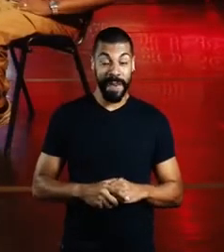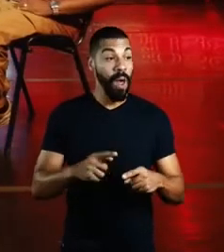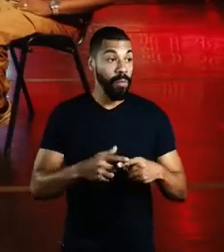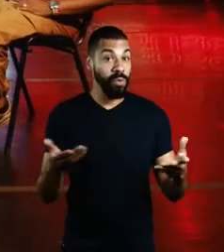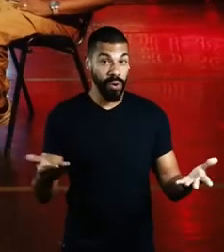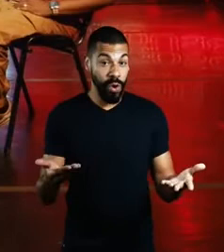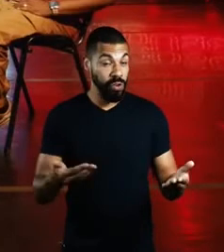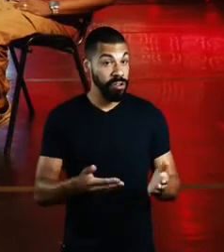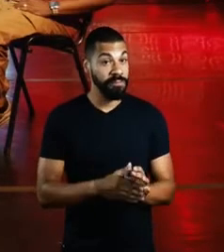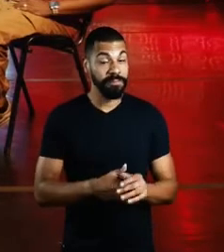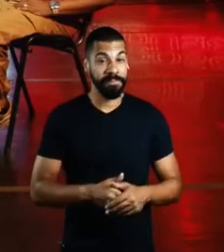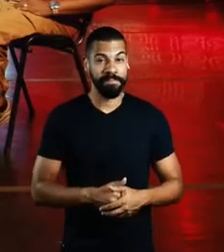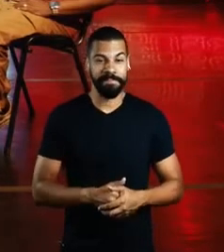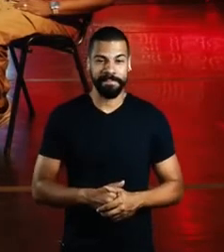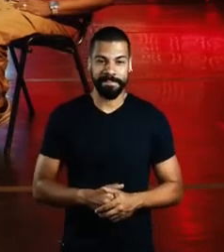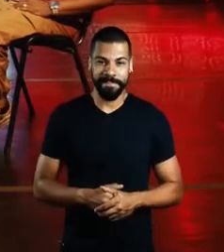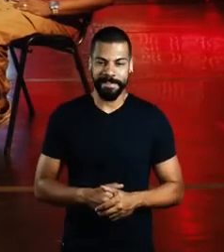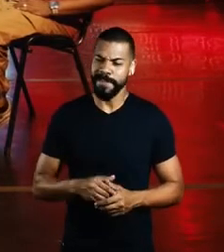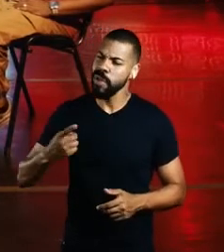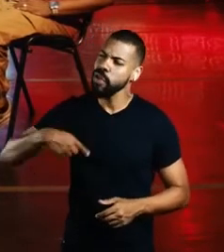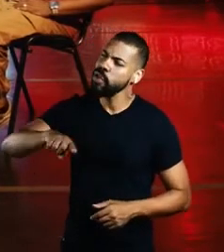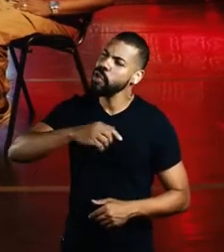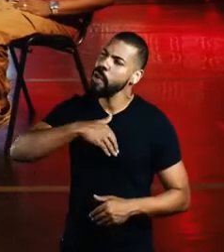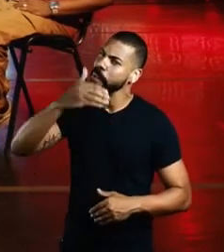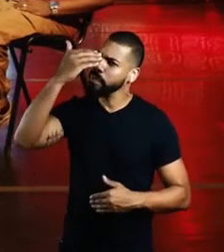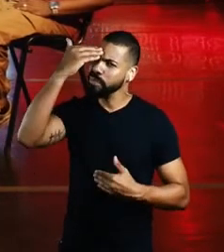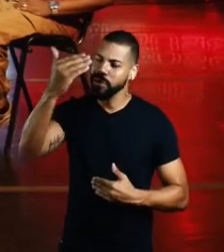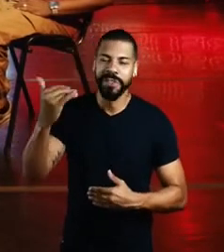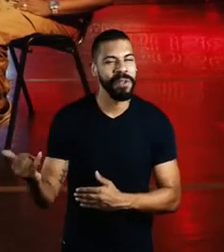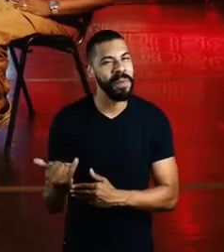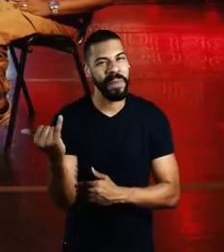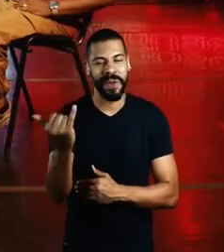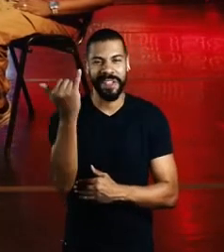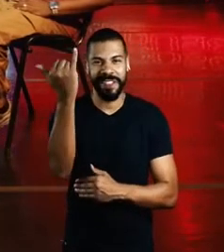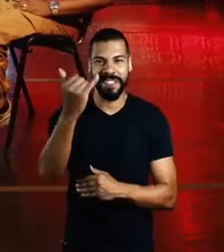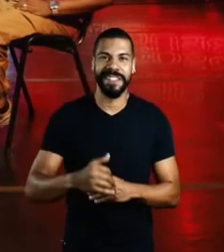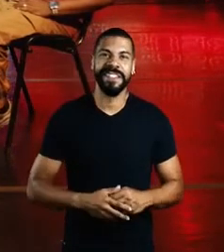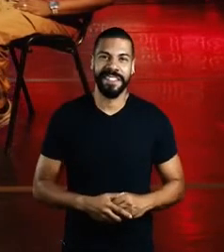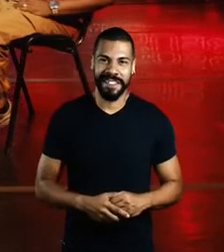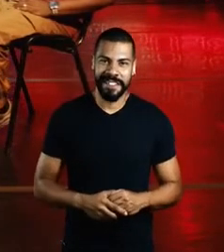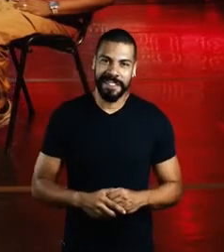qualquer forma, certo, Reginaldo? Para nós é importante pra caramba.